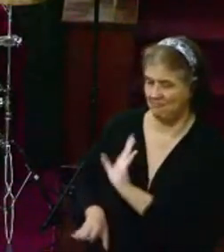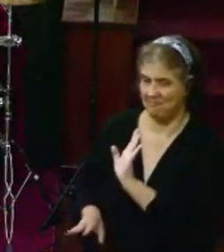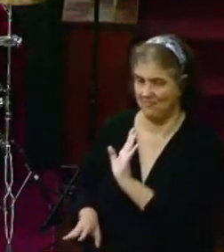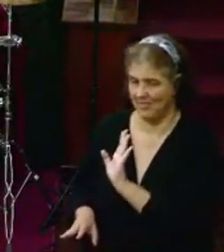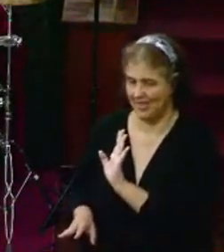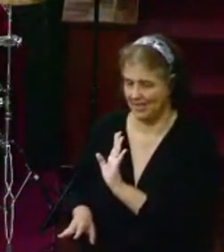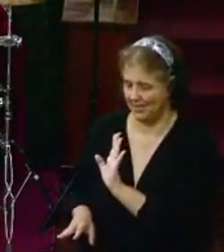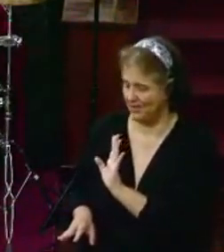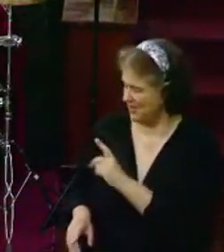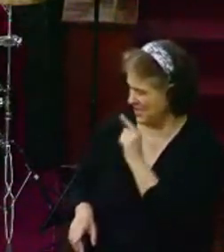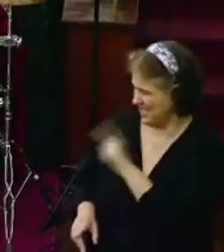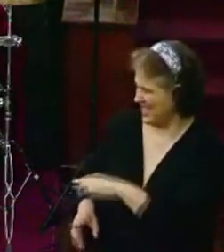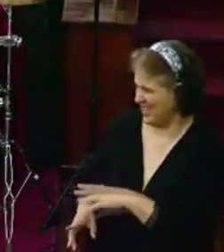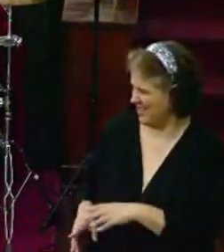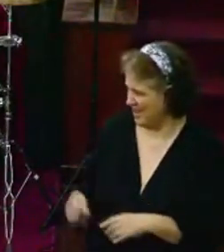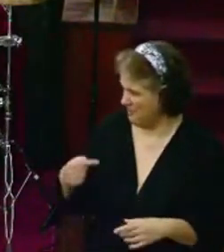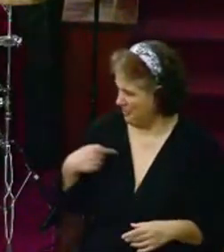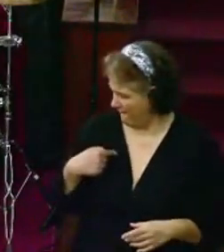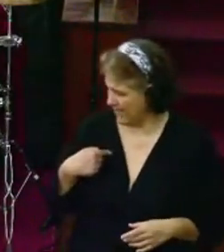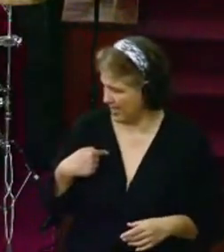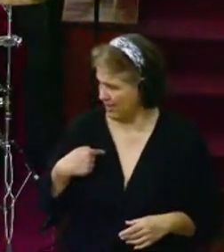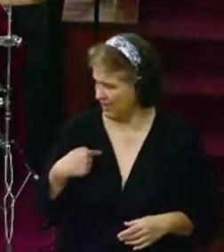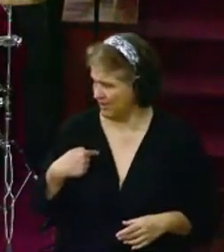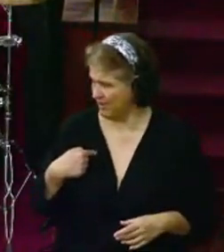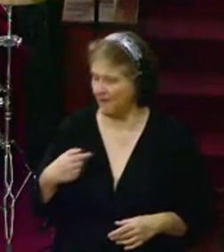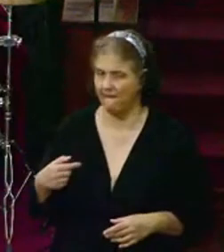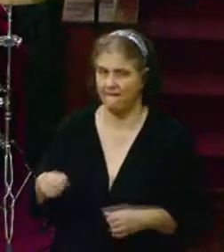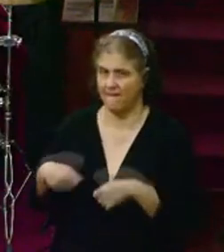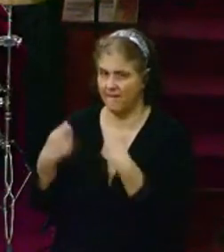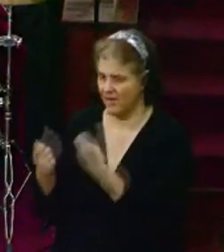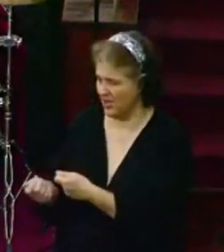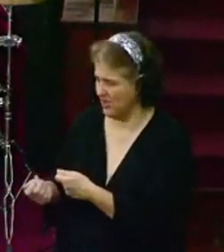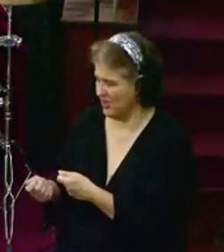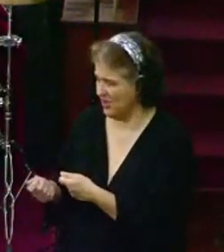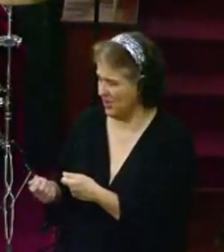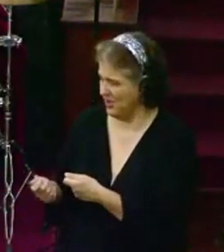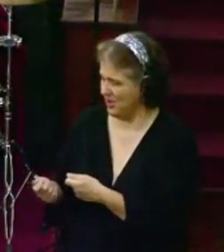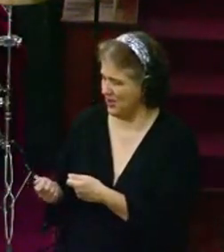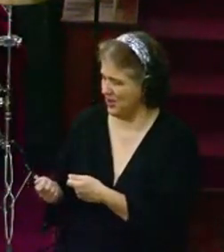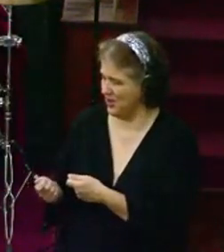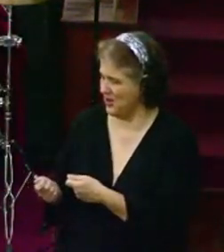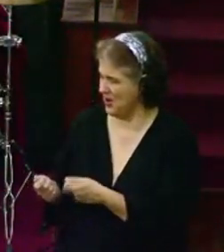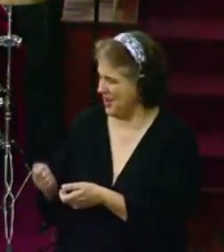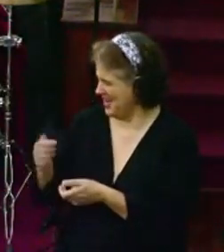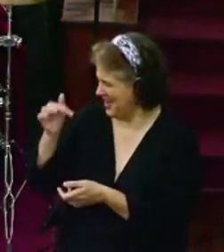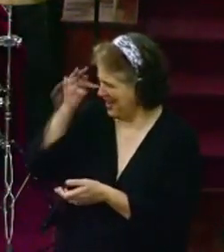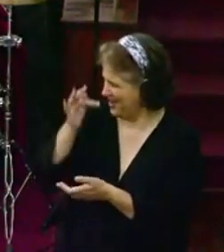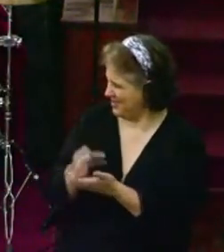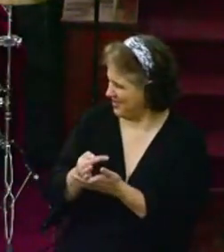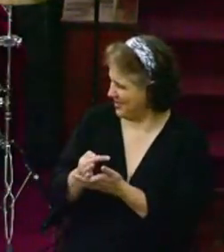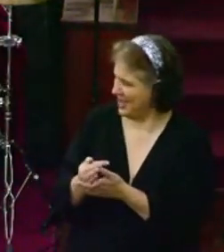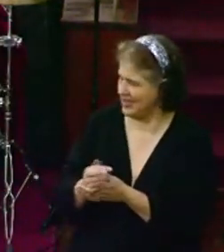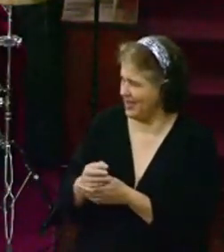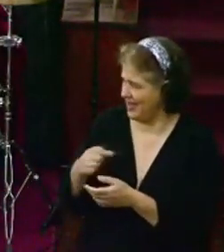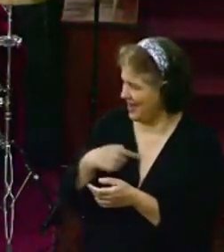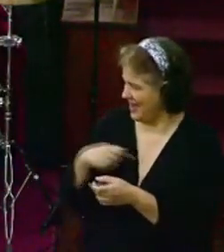comem das migalhas que caem da mesa do seu Senhor. E Jesus disse para aquela mulher: que fé é esta? Claro que essa fé é produzida por Jesus